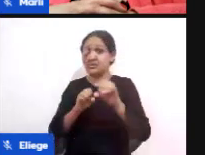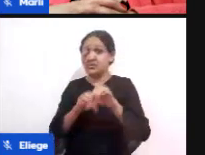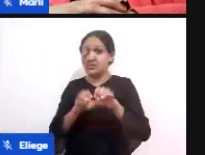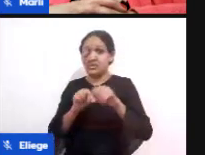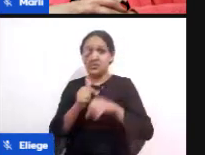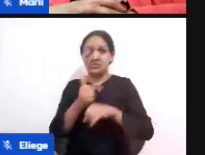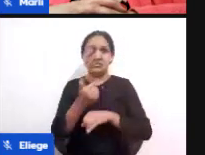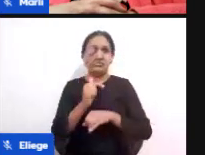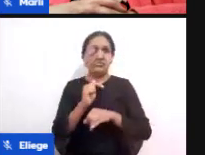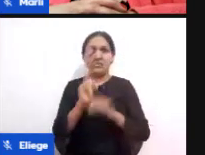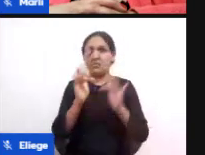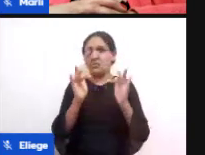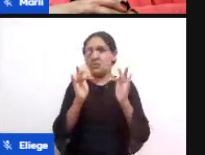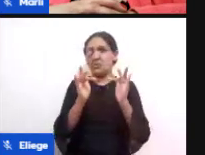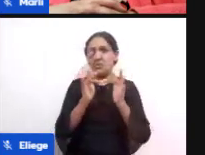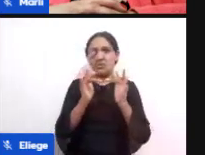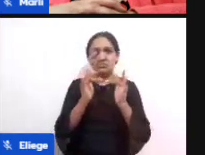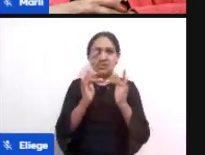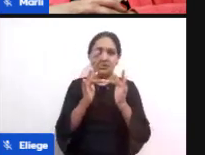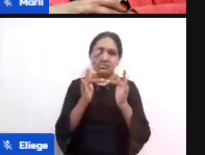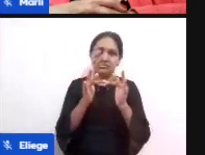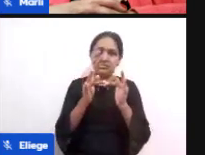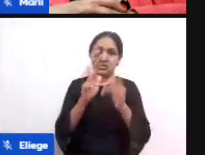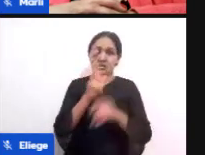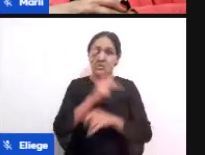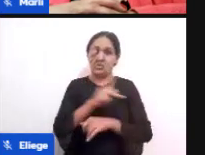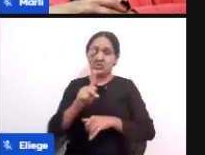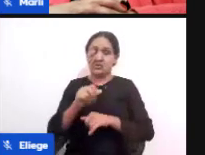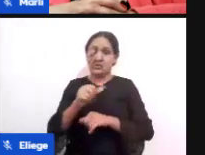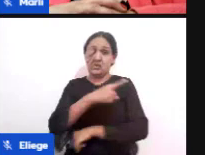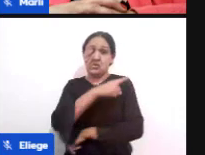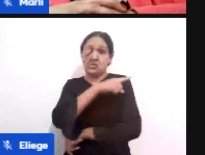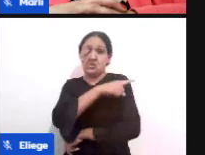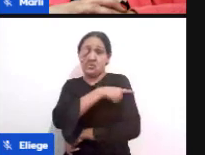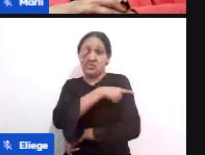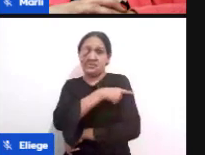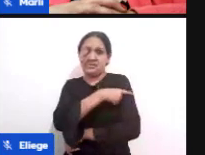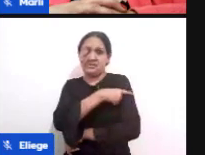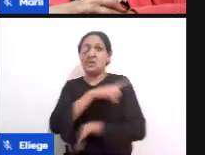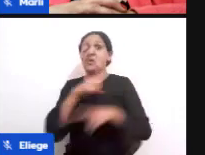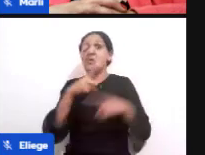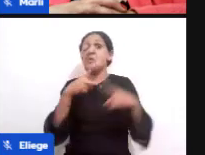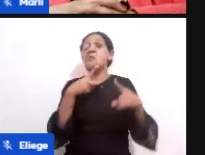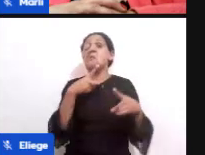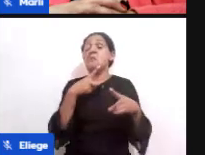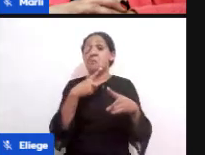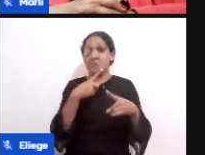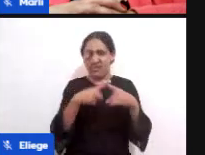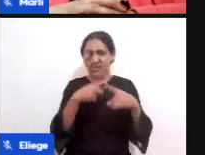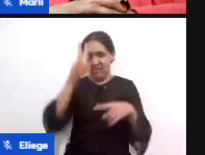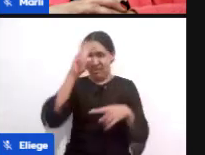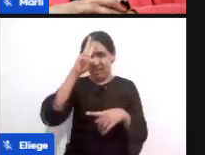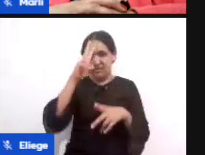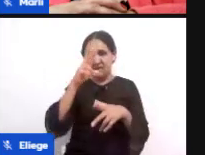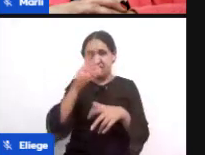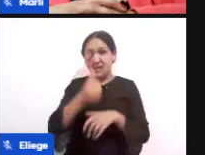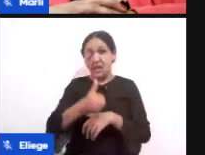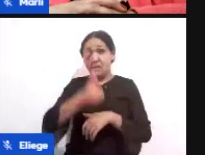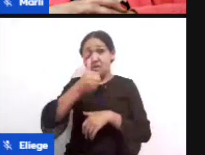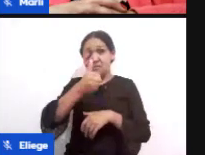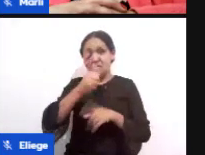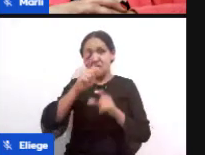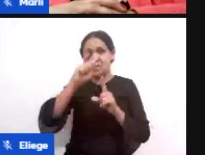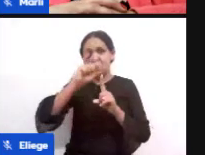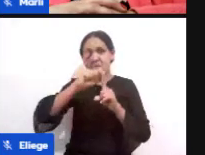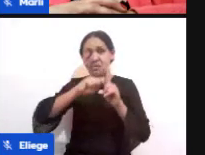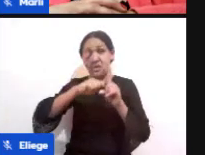com o professor no primeiro ano. Por quê? Porque nós tivemos aquela ruptura em março de 2020, onde